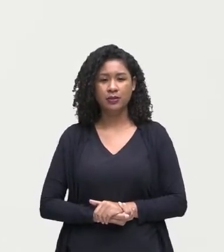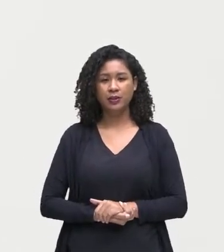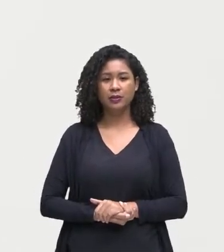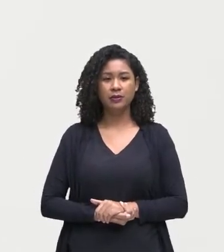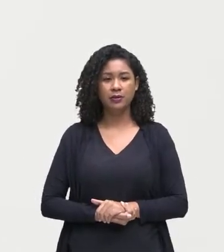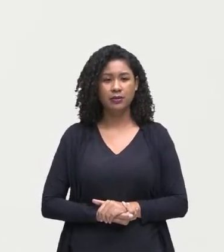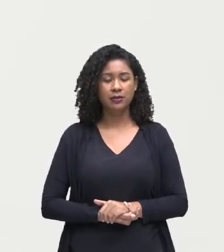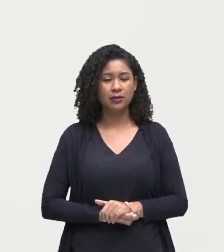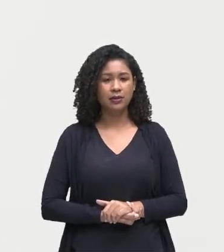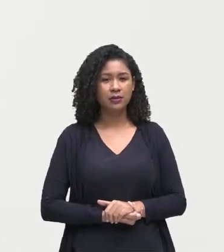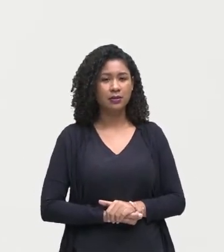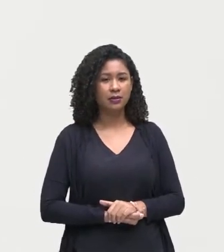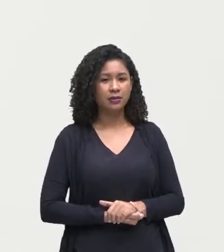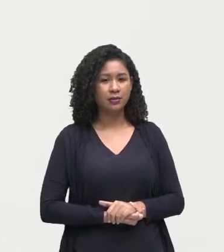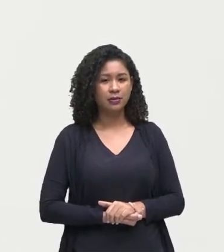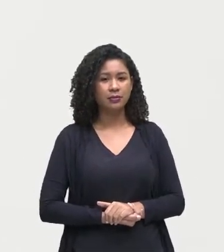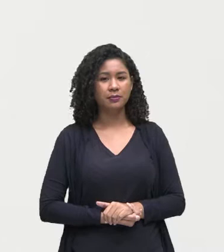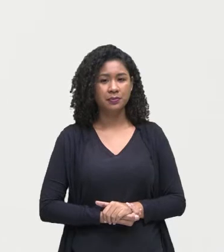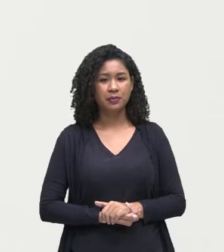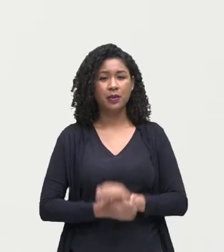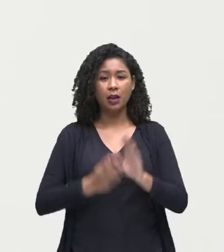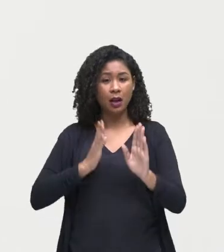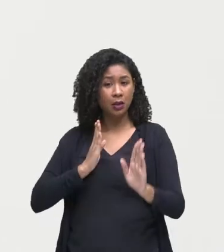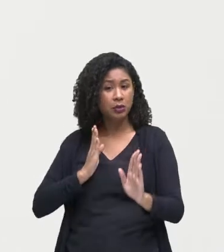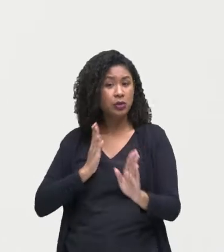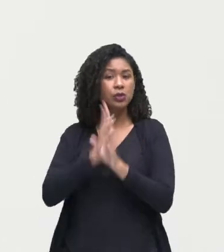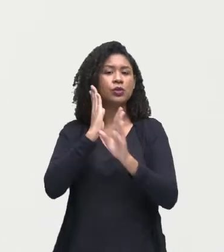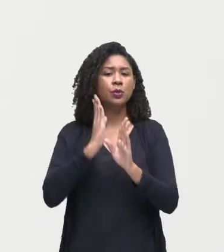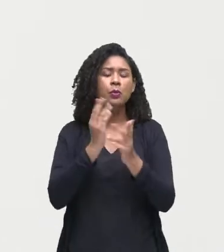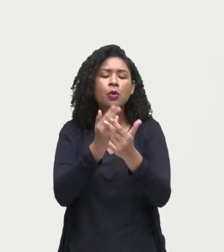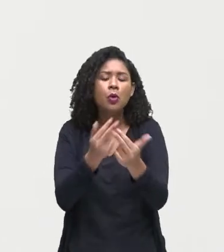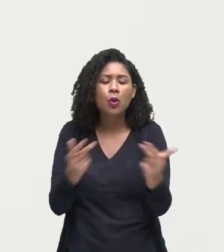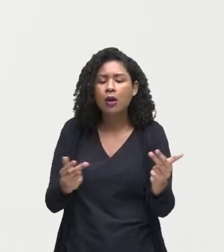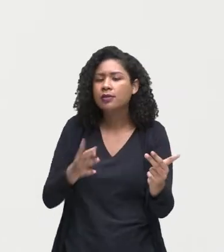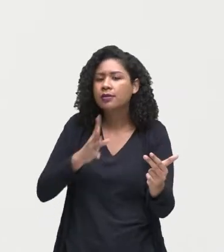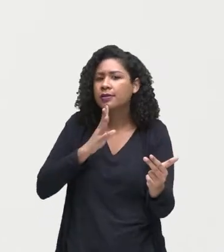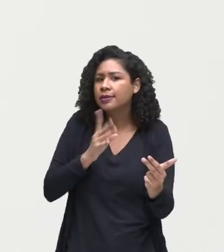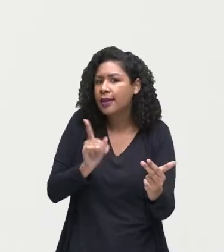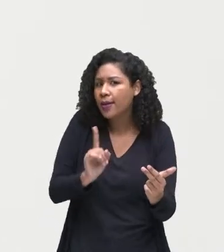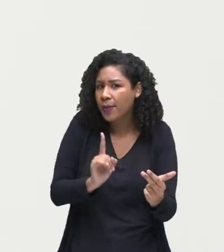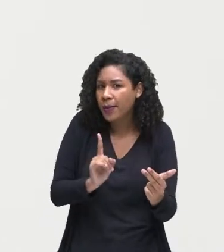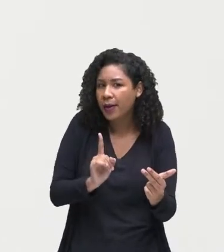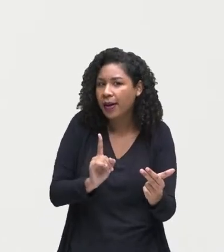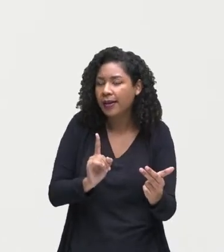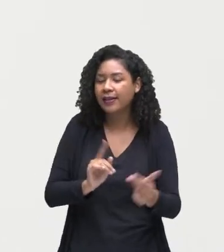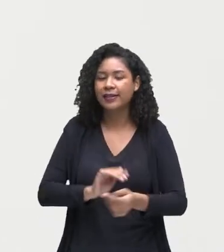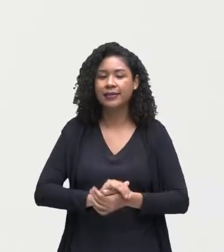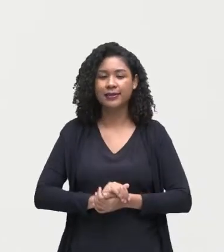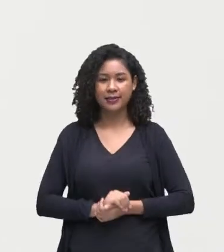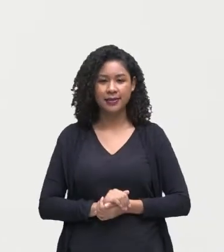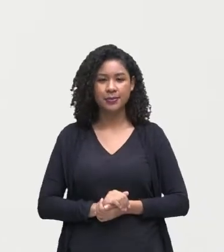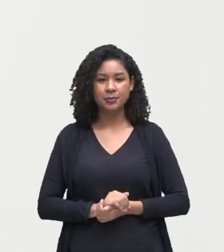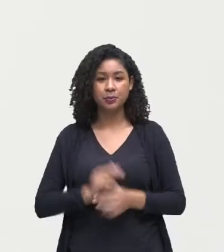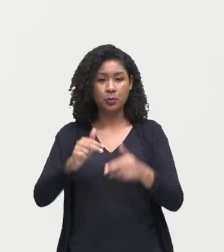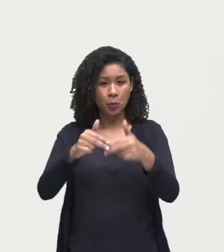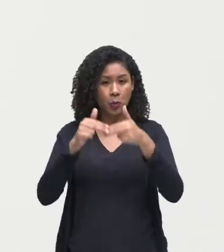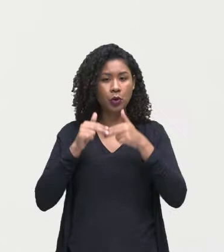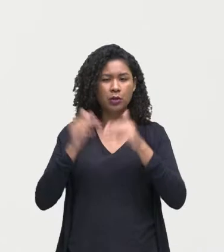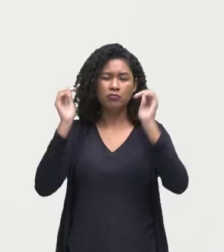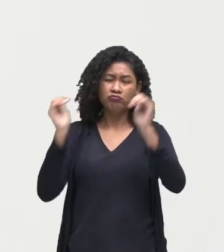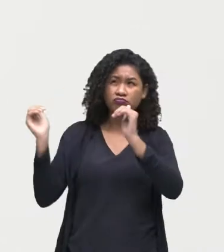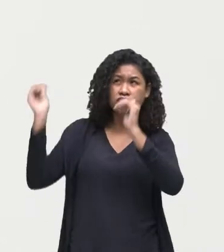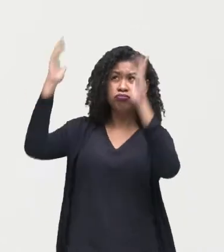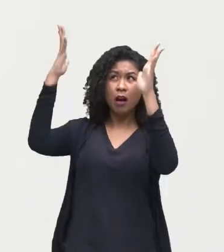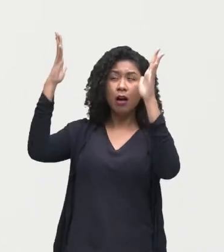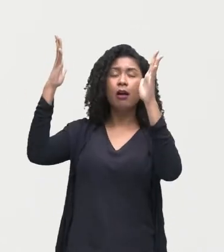É descobrir aquilo que era o desconhecido, né? Então, acessar o transcendente é um jeito